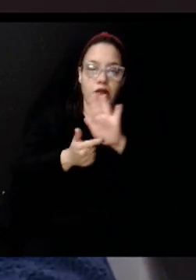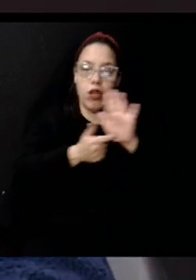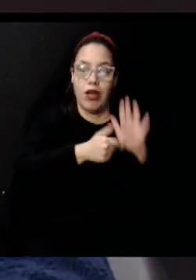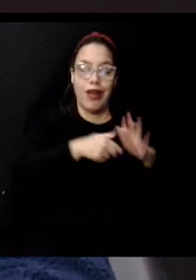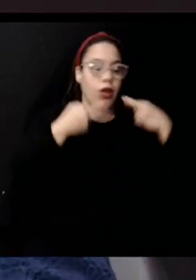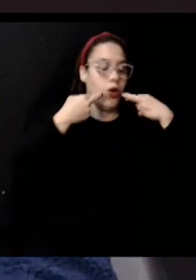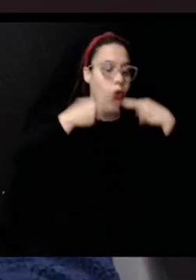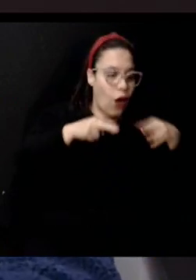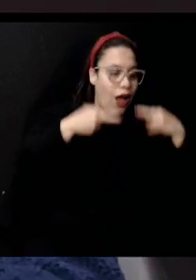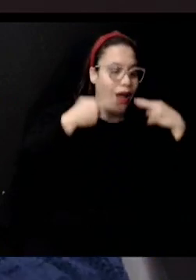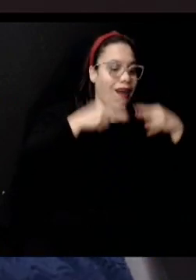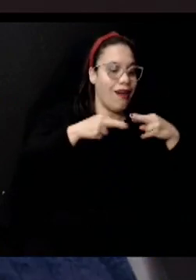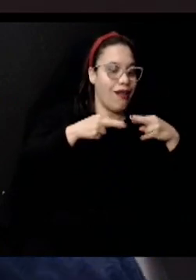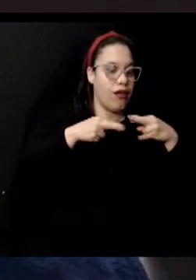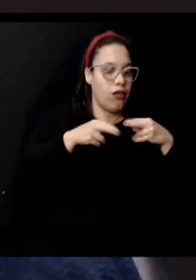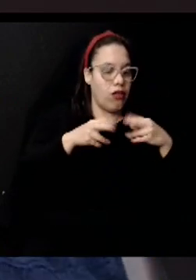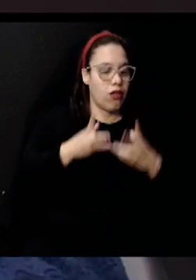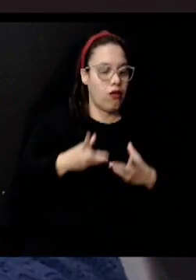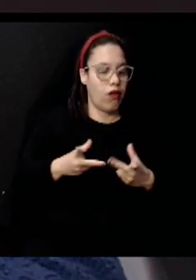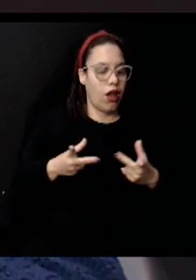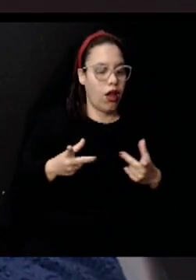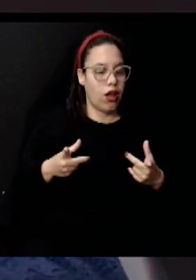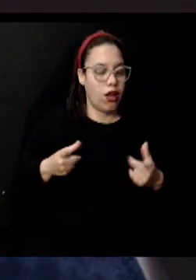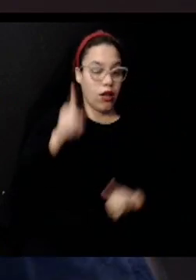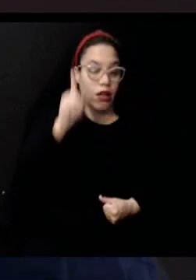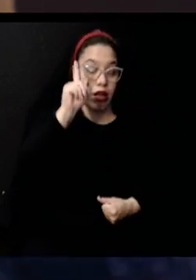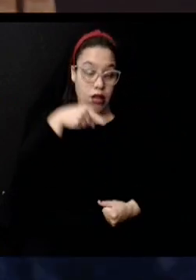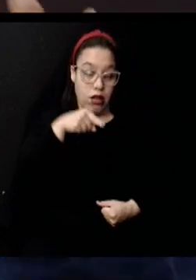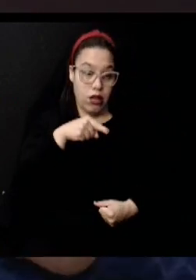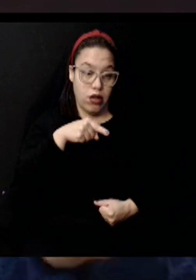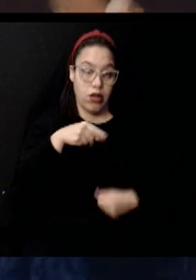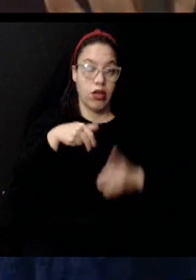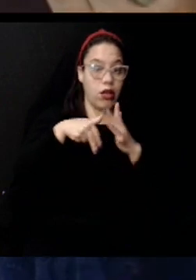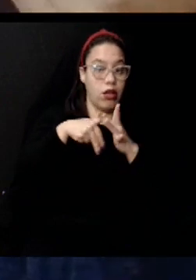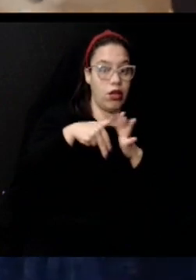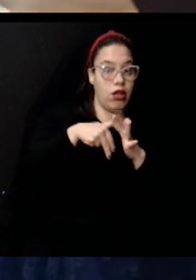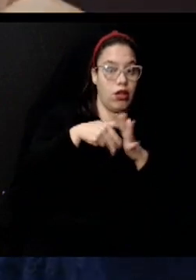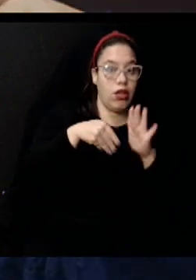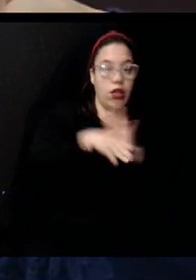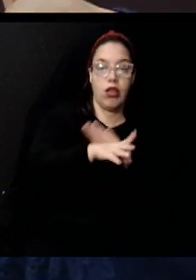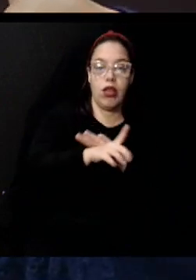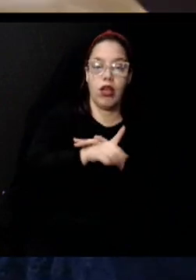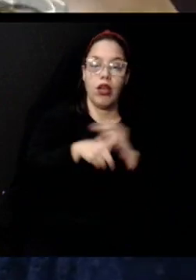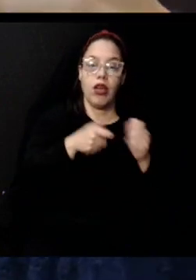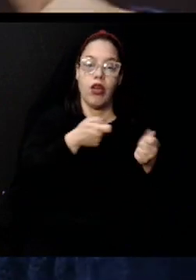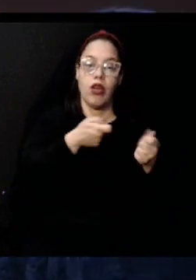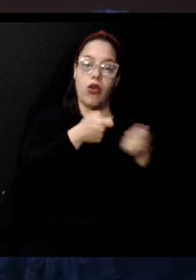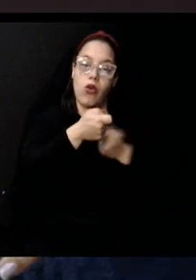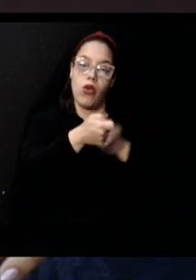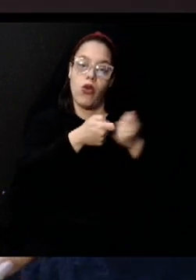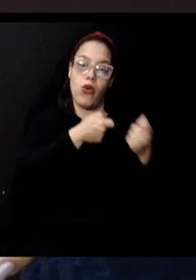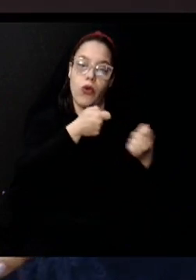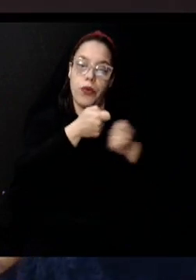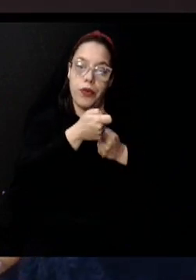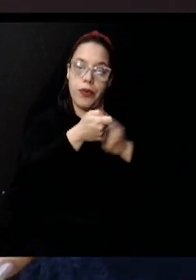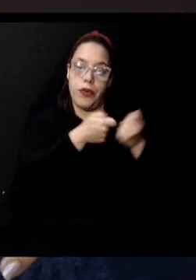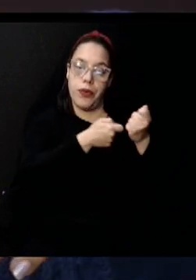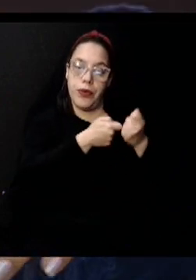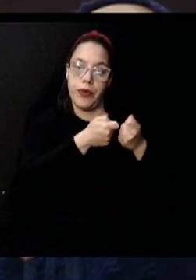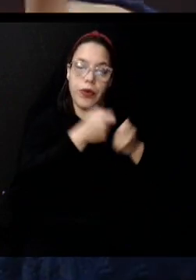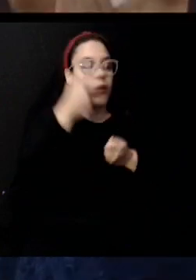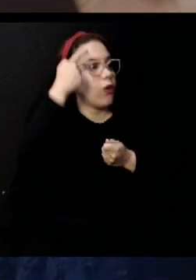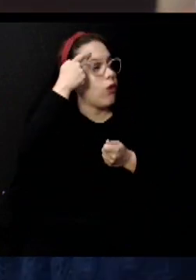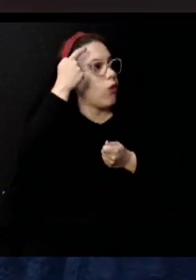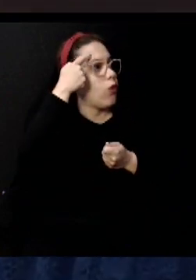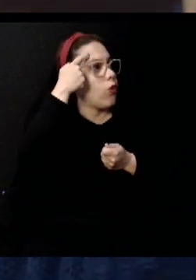vazio é esse? Eu costumo dizer para os meus pacientes que a gente não tem controle sobre quais os pensamentos que vão vir,